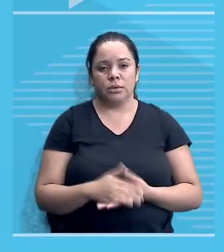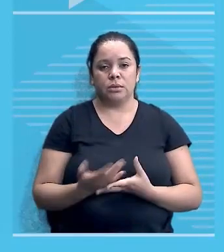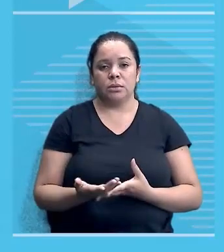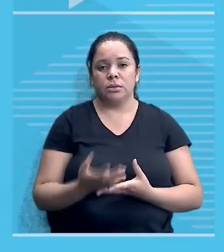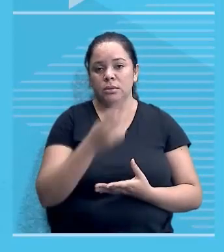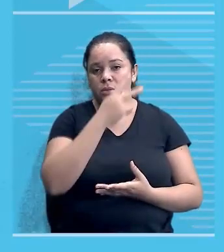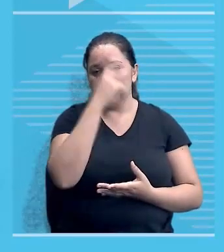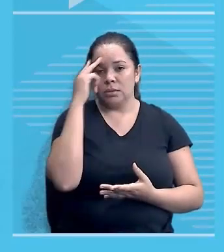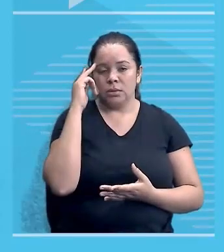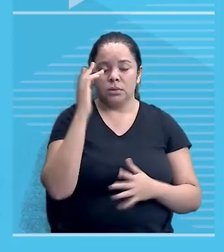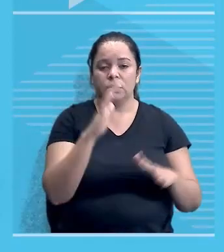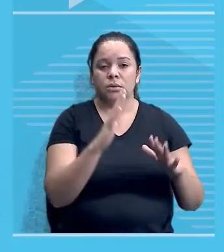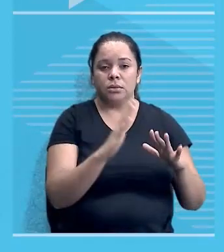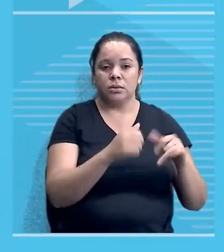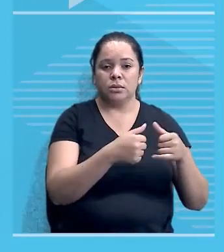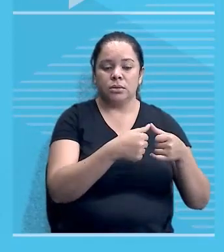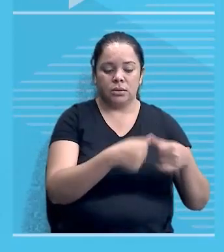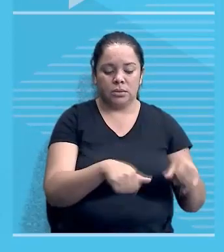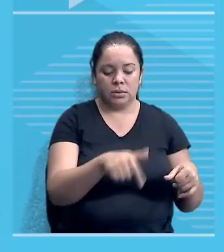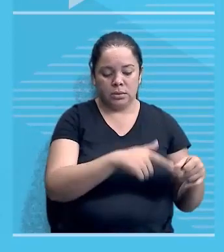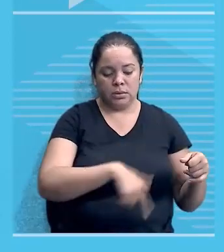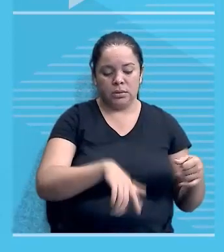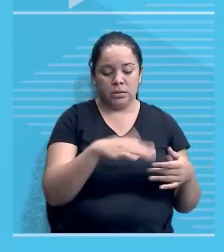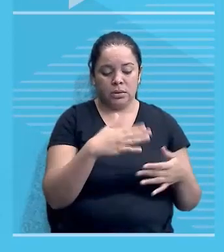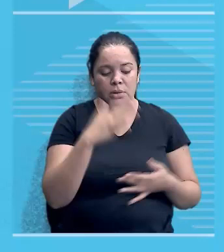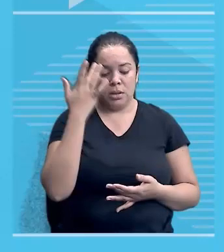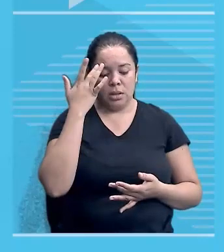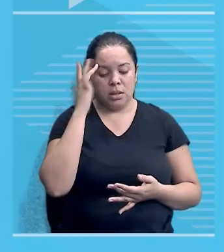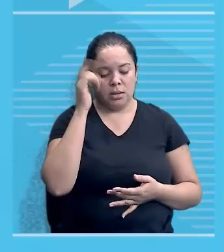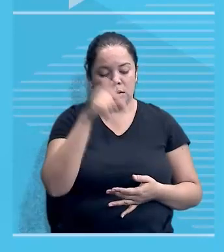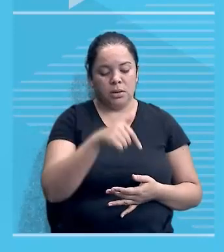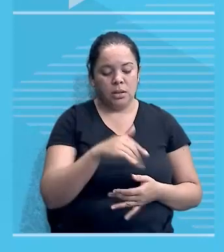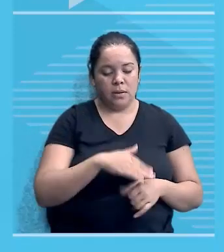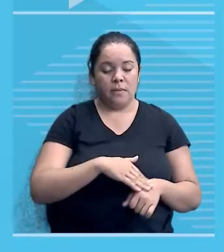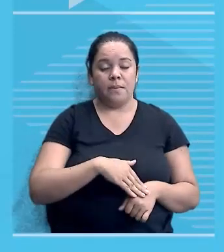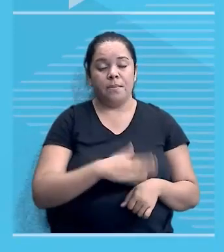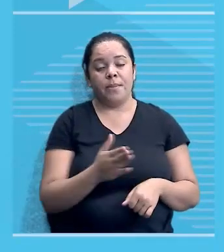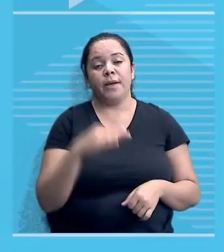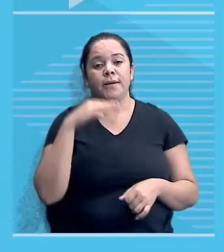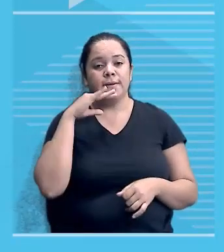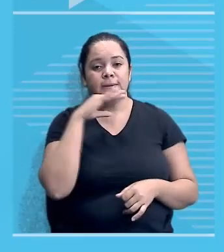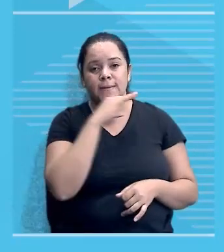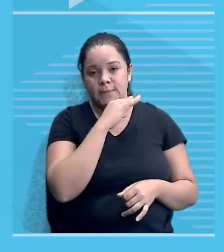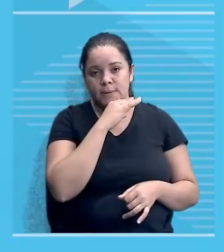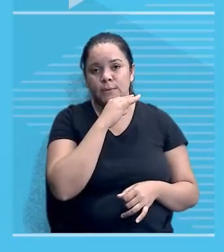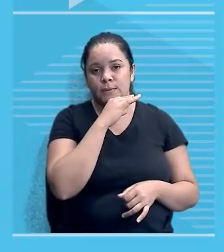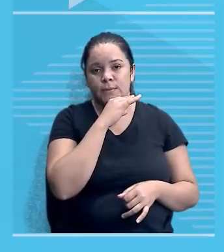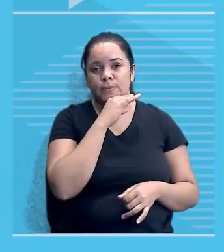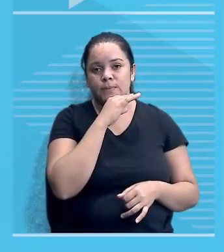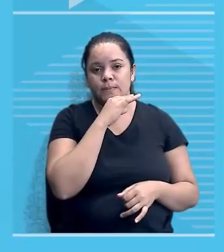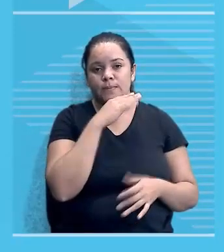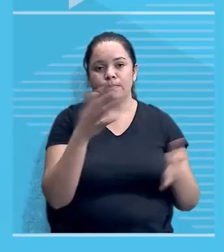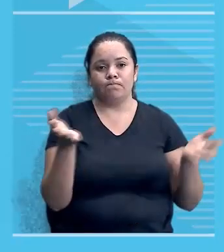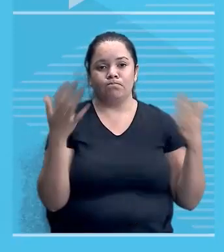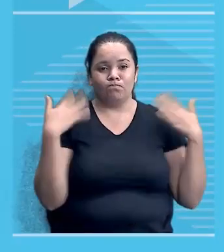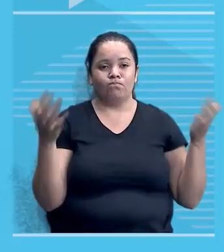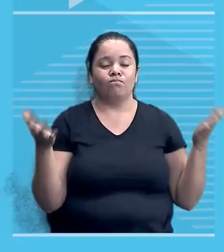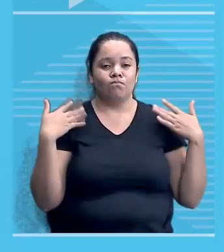ter aquela sensação de que tá mais quente né ou seja o próprio ambiente ele vai se tornar mais quente né